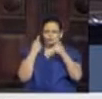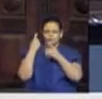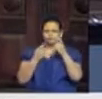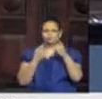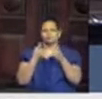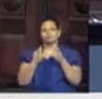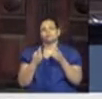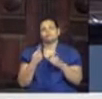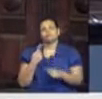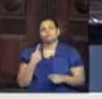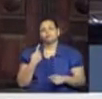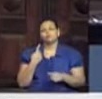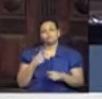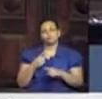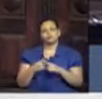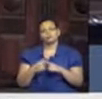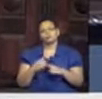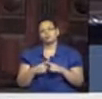visto que